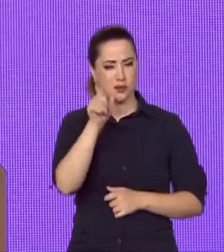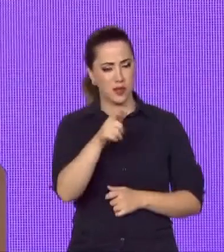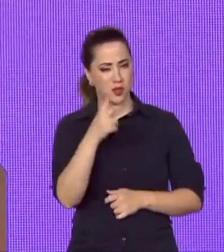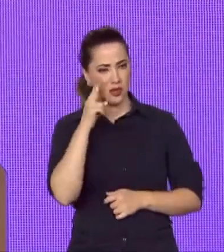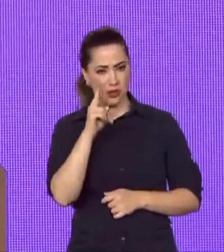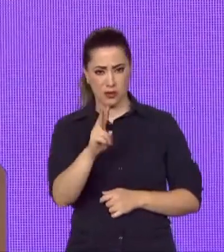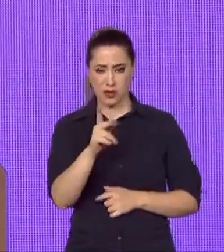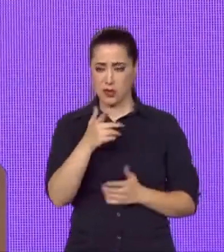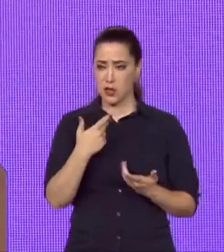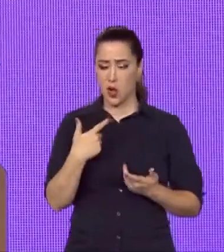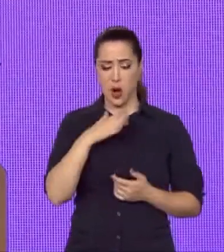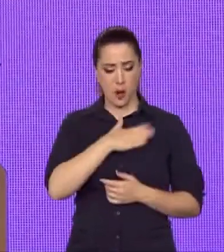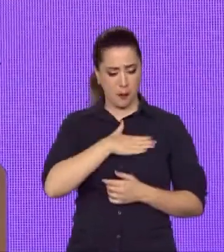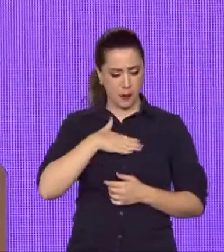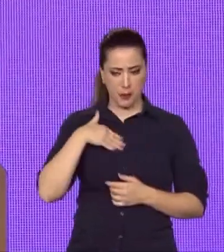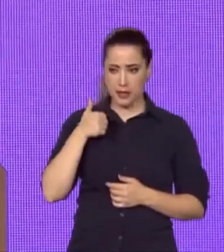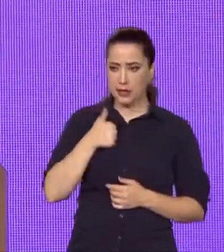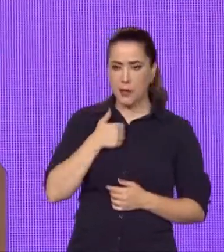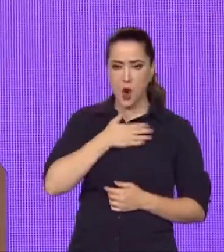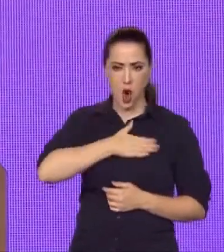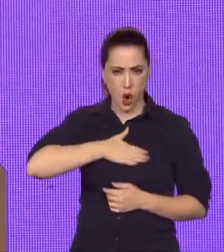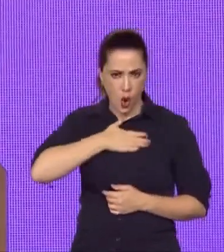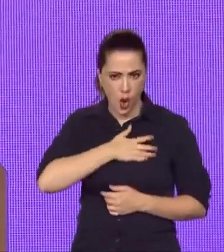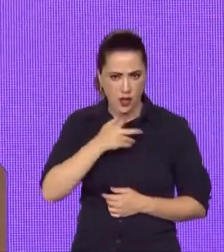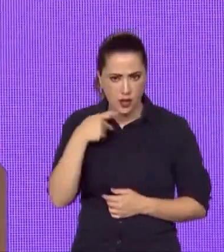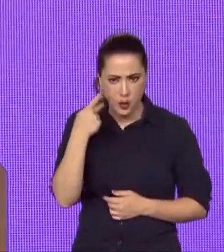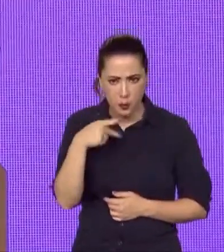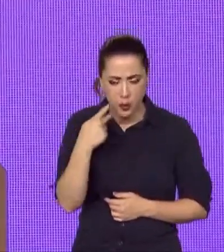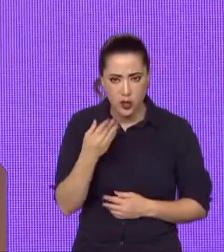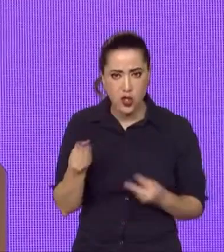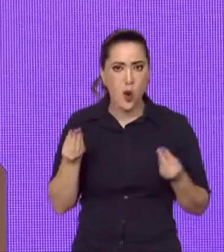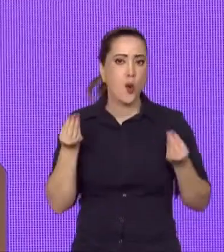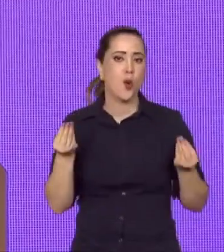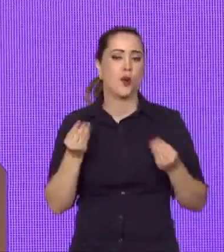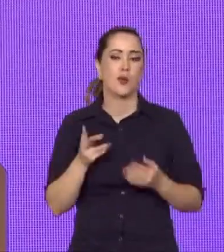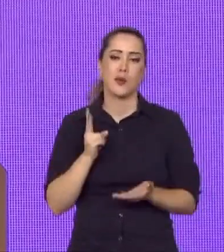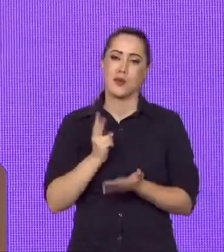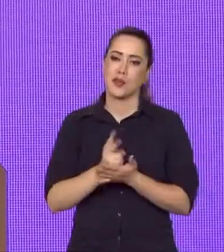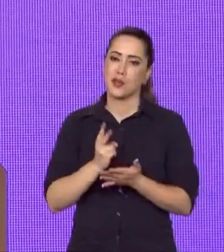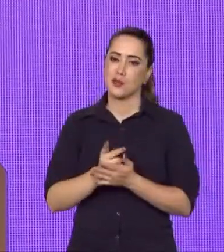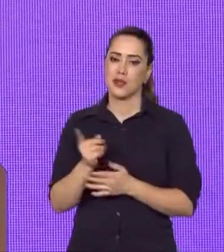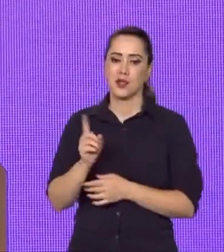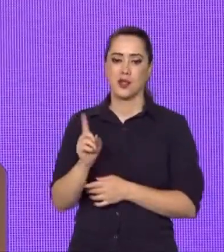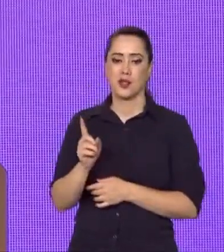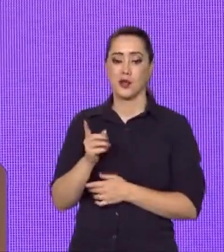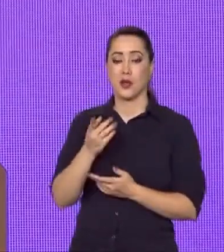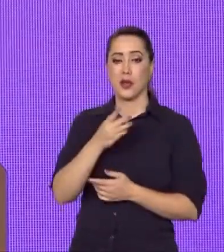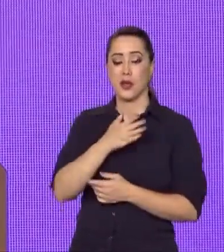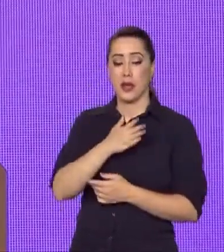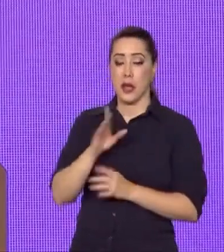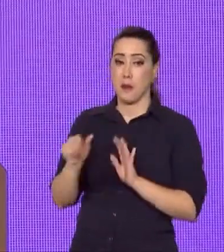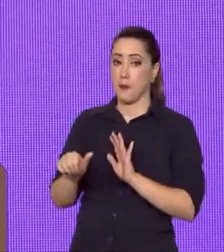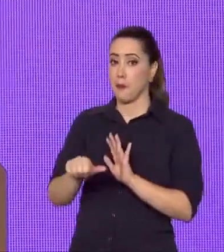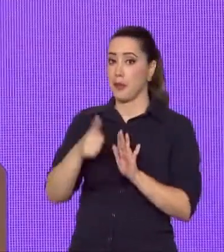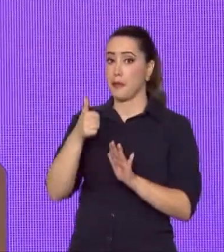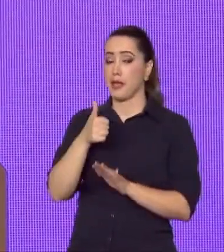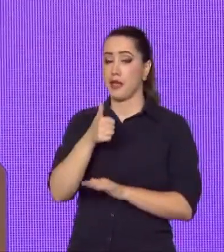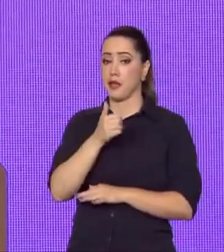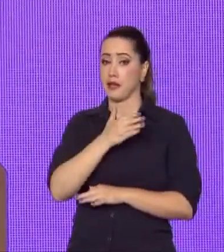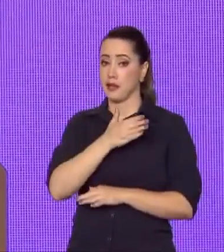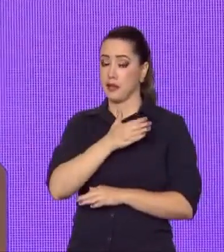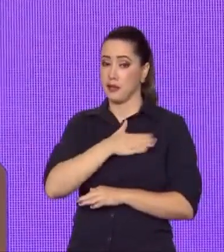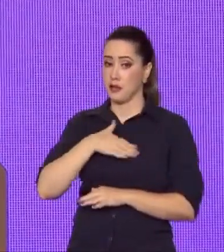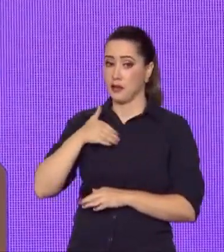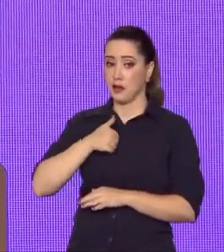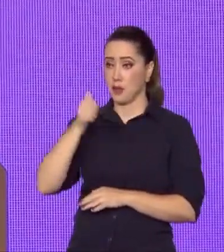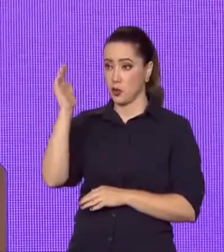que gosta e se envolve em política, mesmo que eu não seja a primeira-dama do Brasil a ter feito isso. Aqui eu